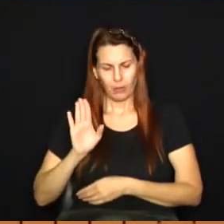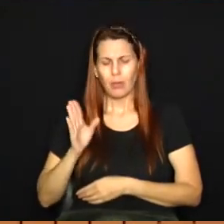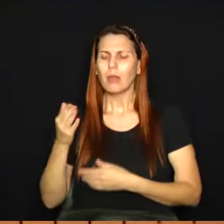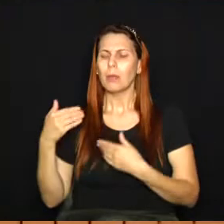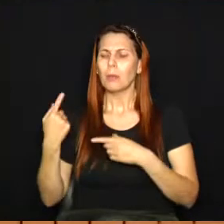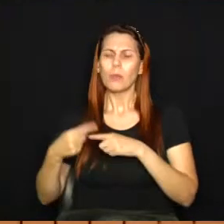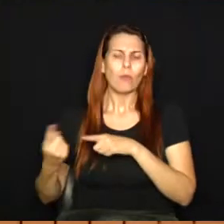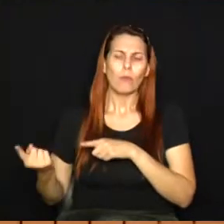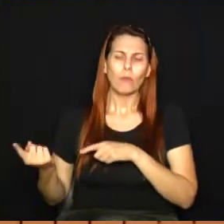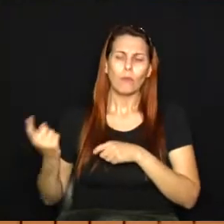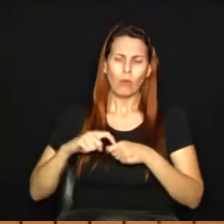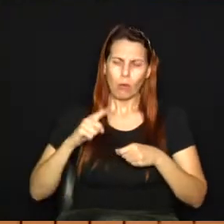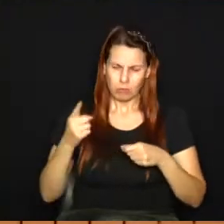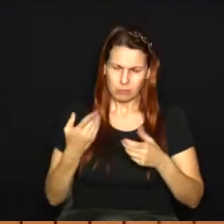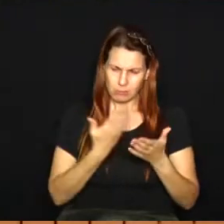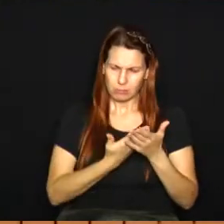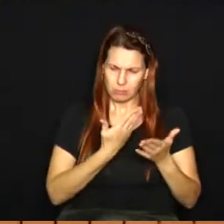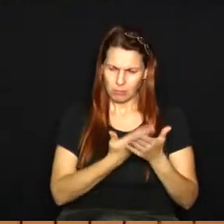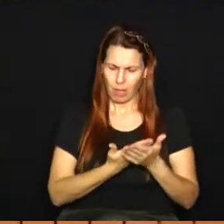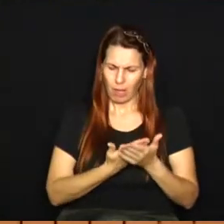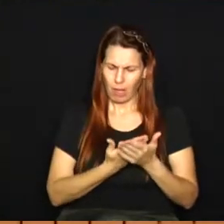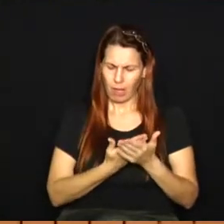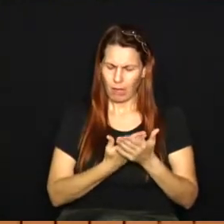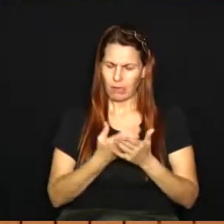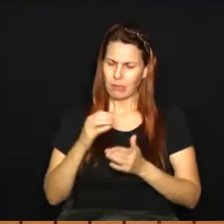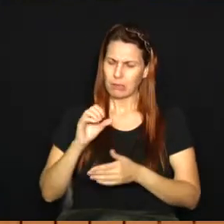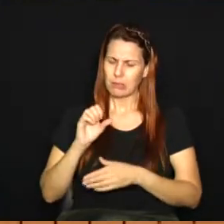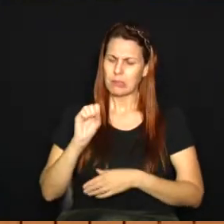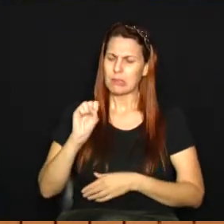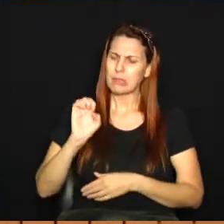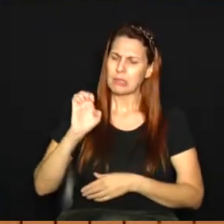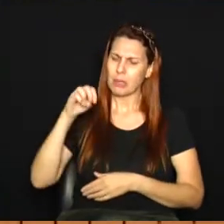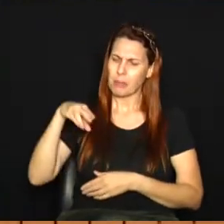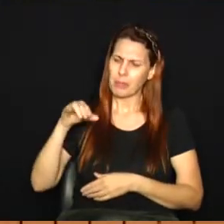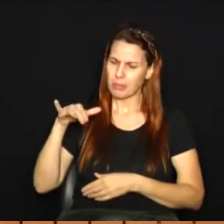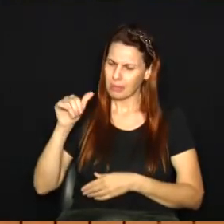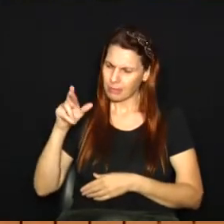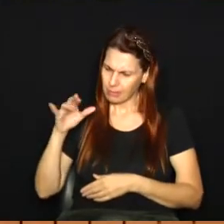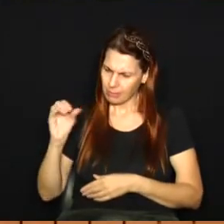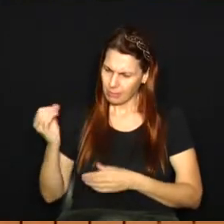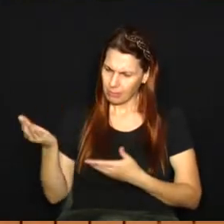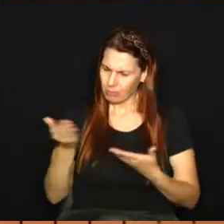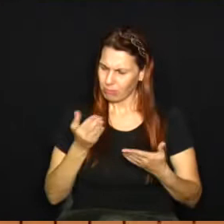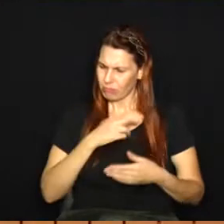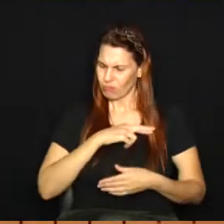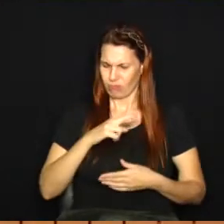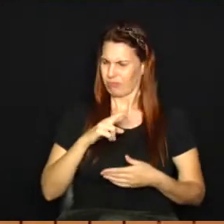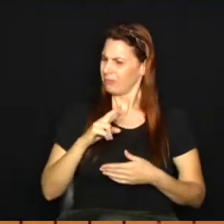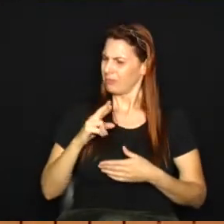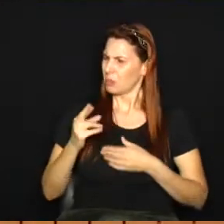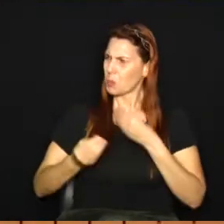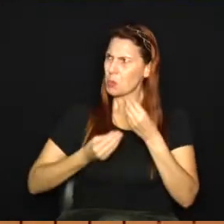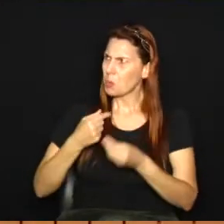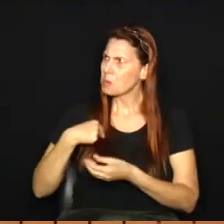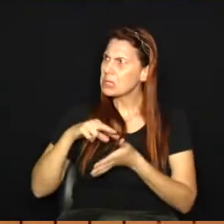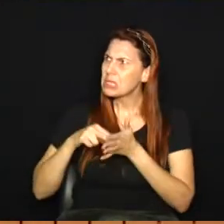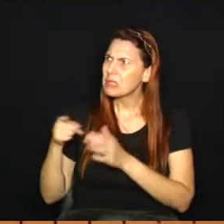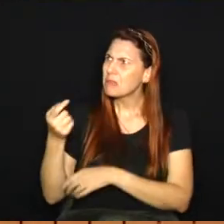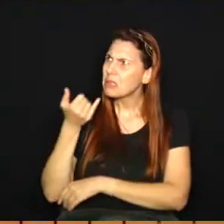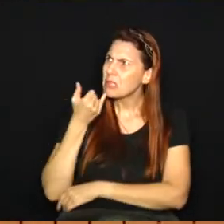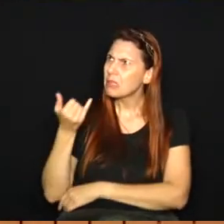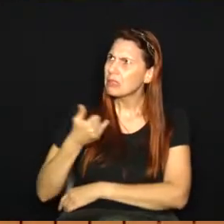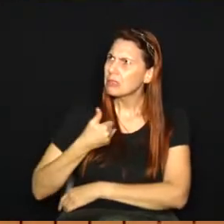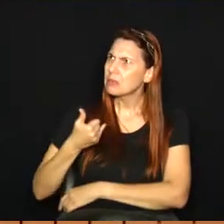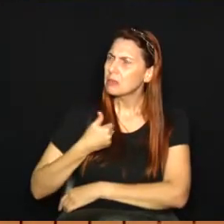retoma a vida do seminário. Falei, olhei para ele e falei, mas O que significa isso? O que ele está querendo dizer com isso?